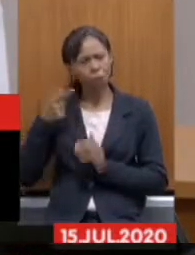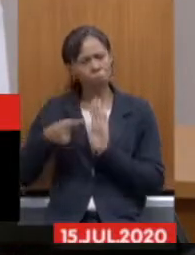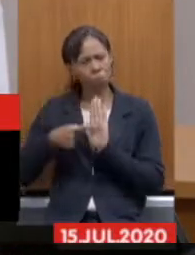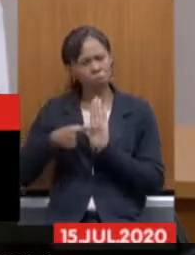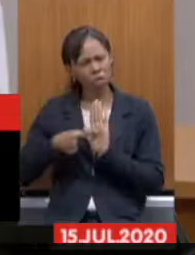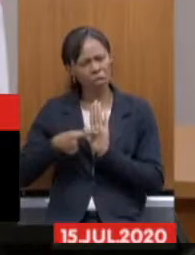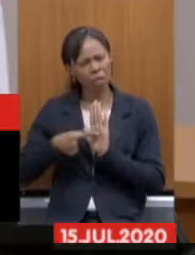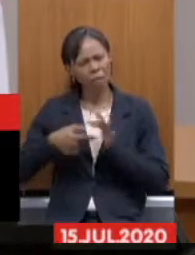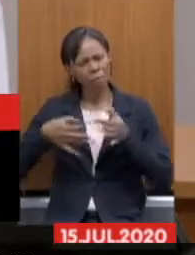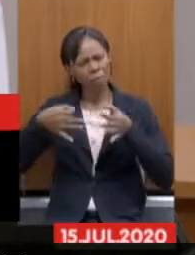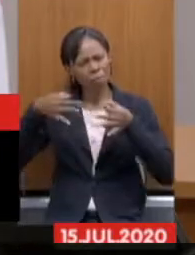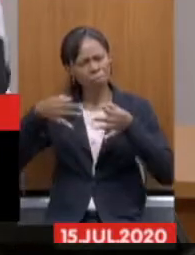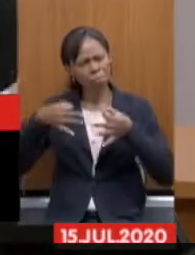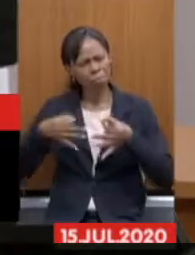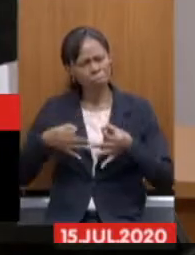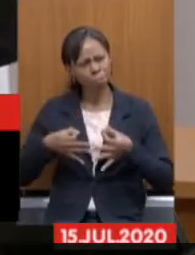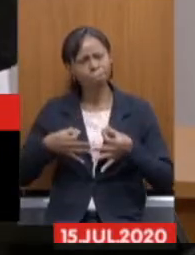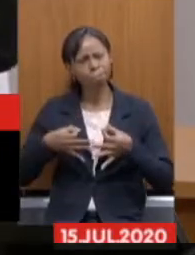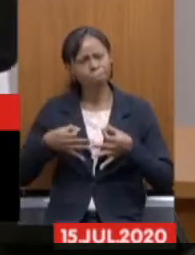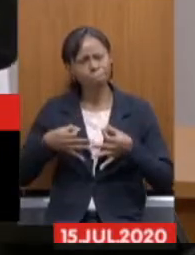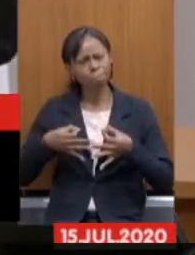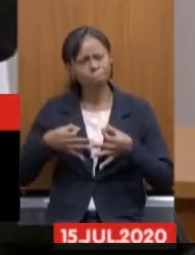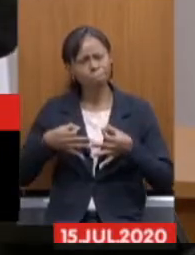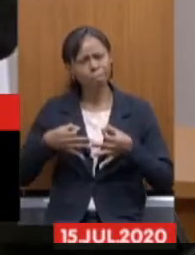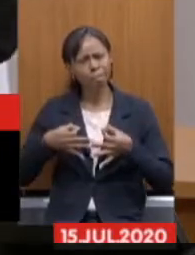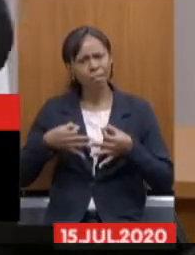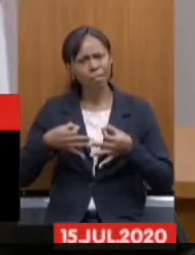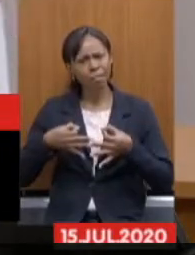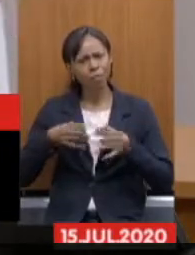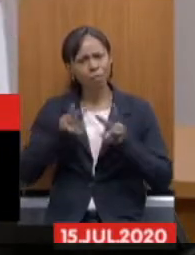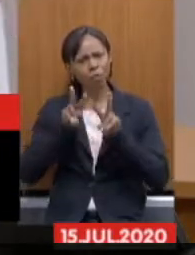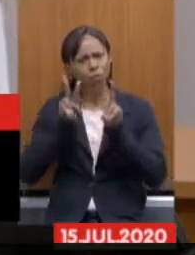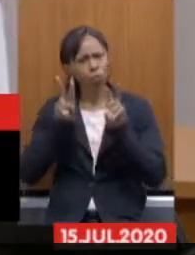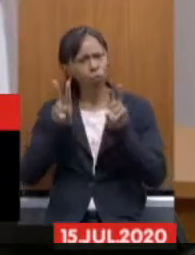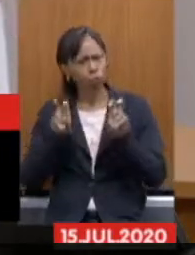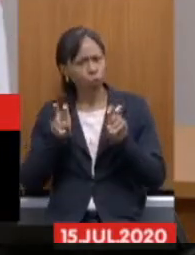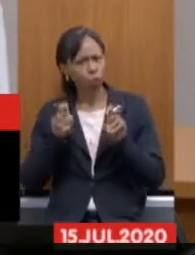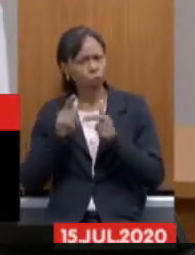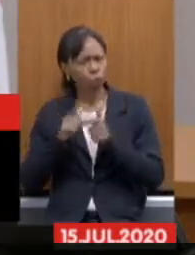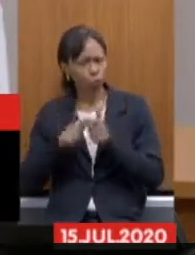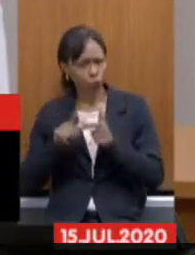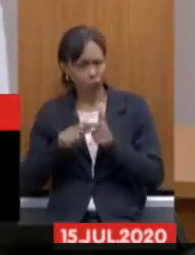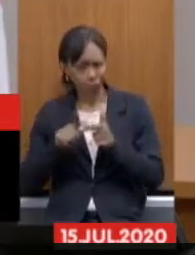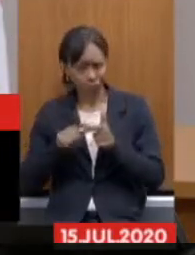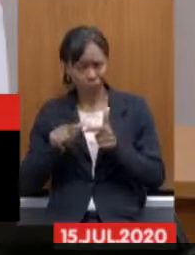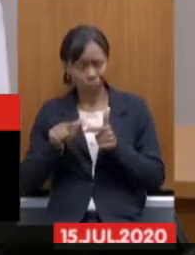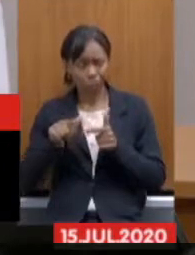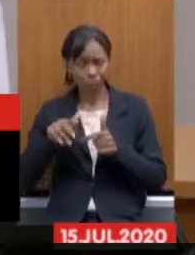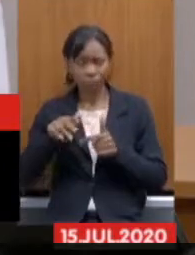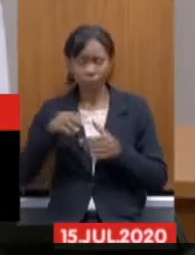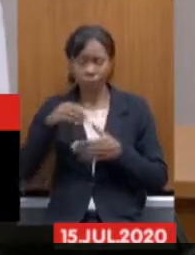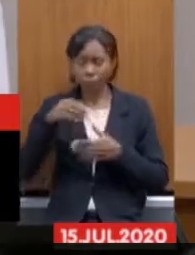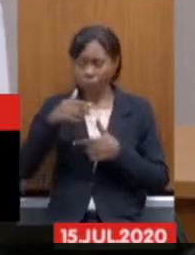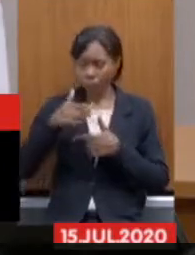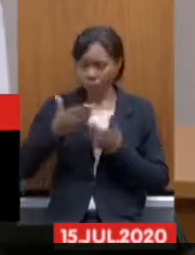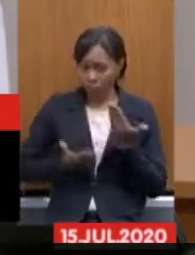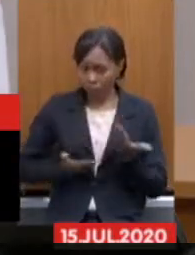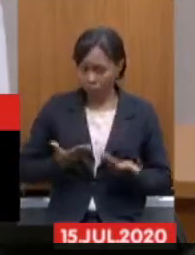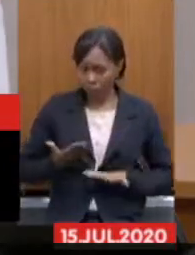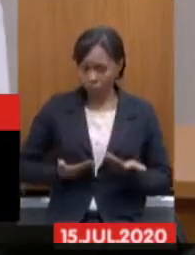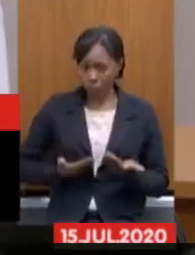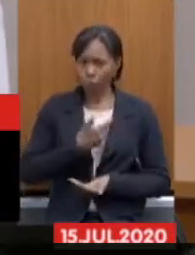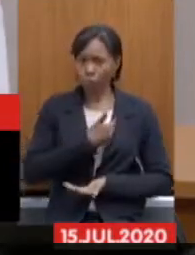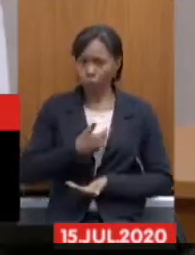muito pontual não só a situação do serviço público aqui de minas